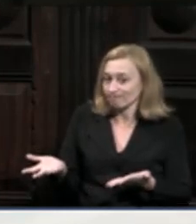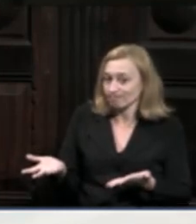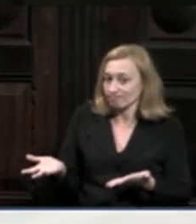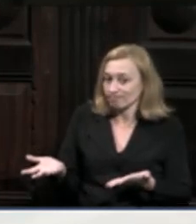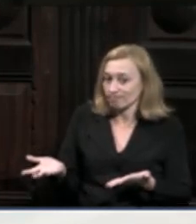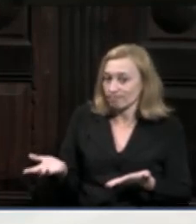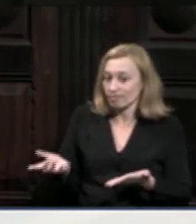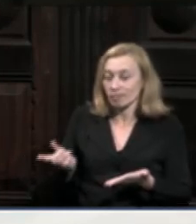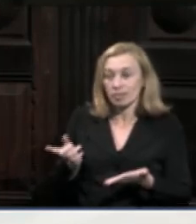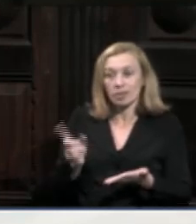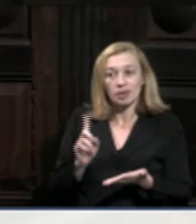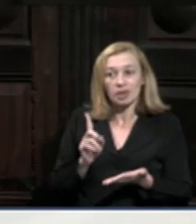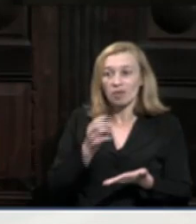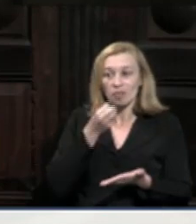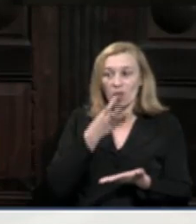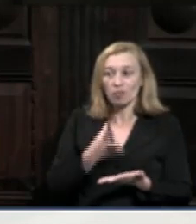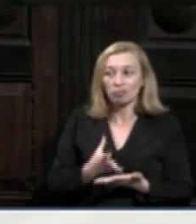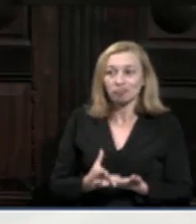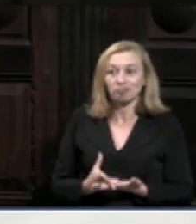não constroem.